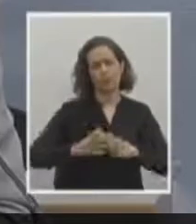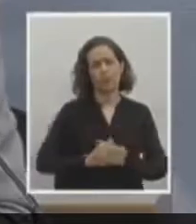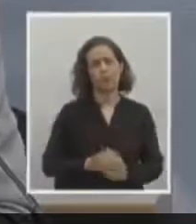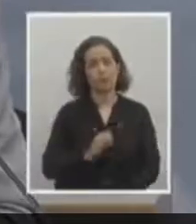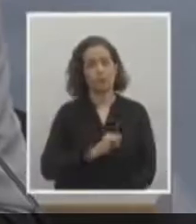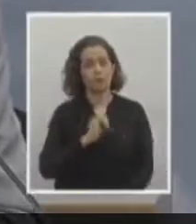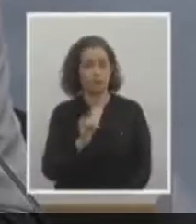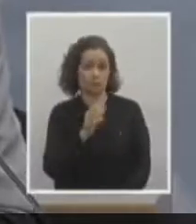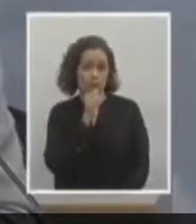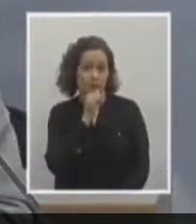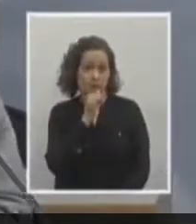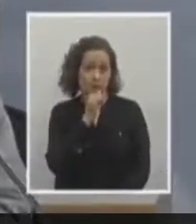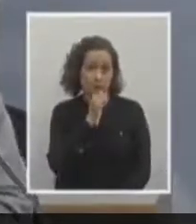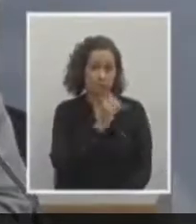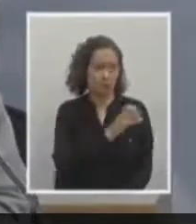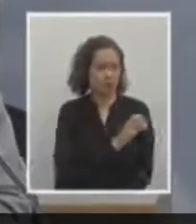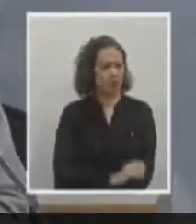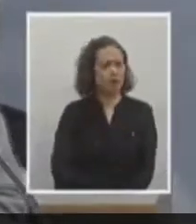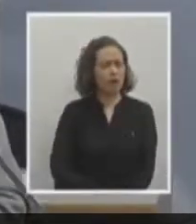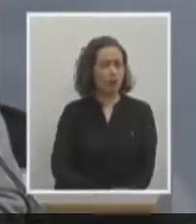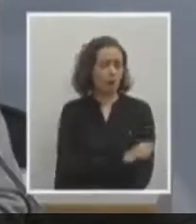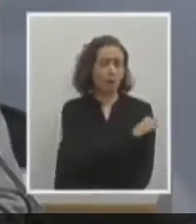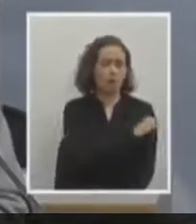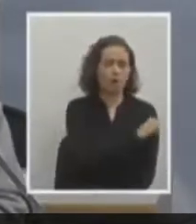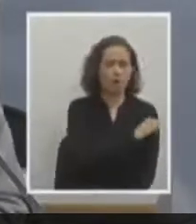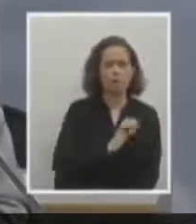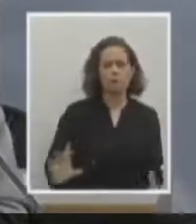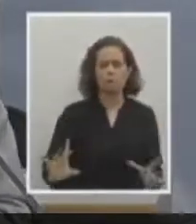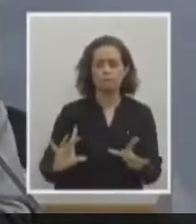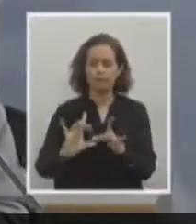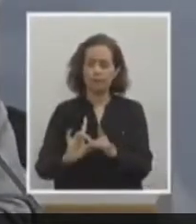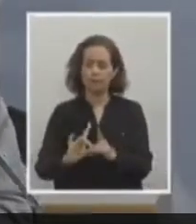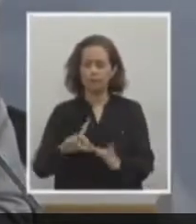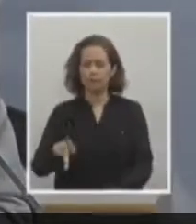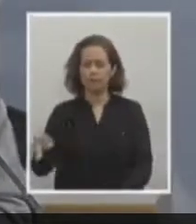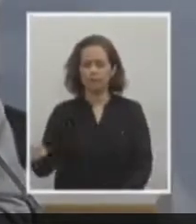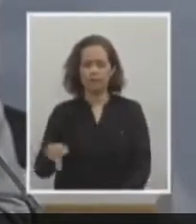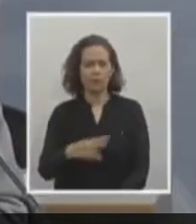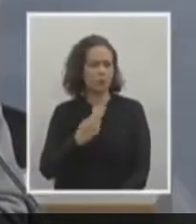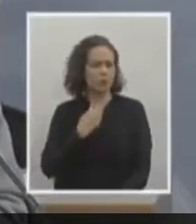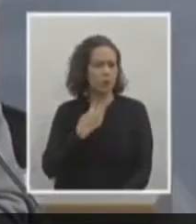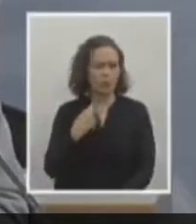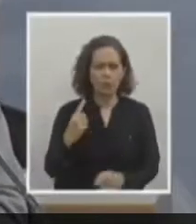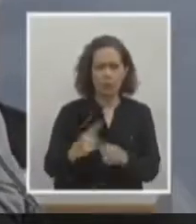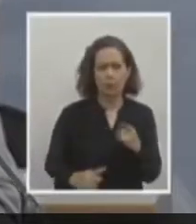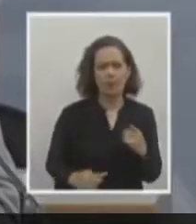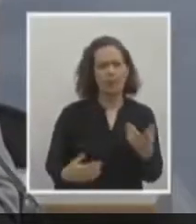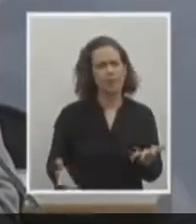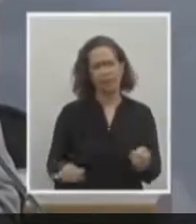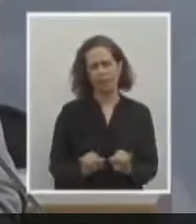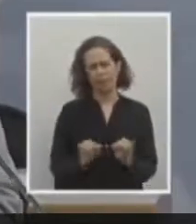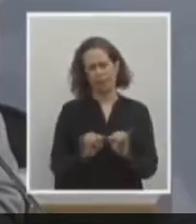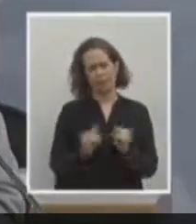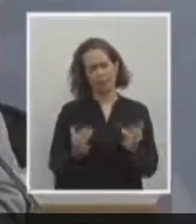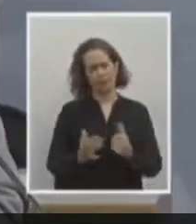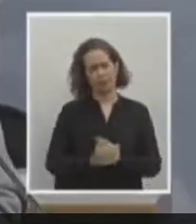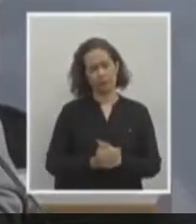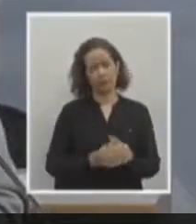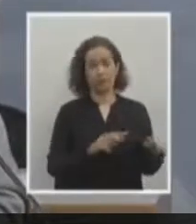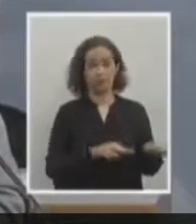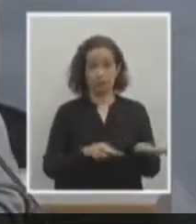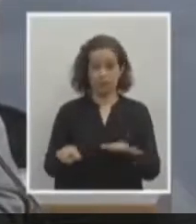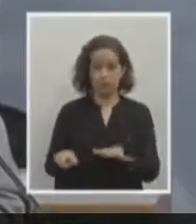pode ter um vínculo com o professor, está falando uma grande bobagem. Essa semana, a